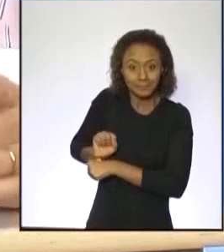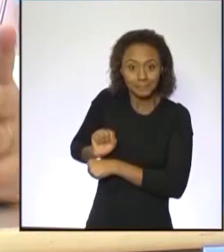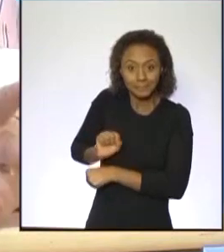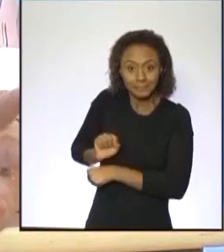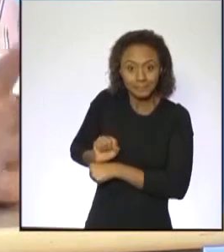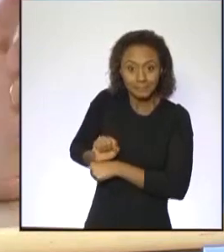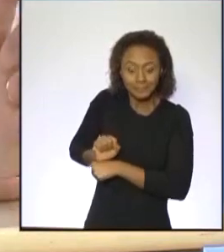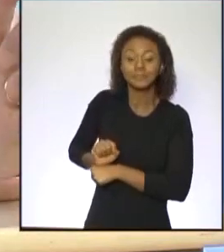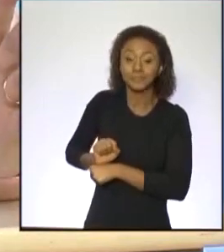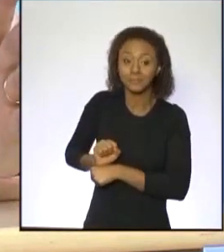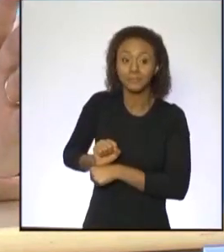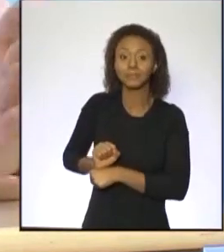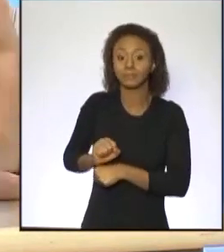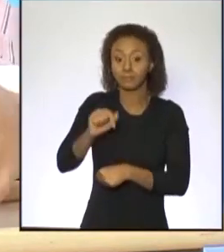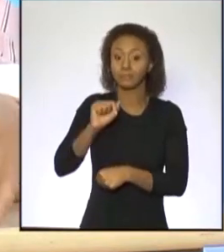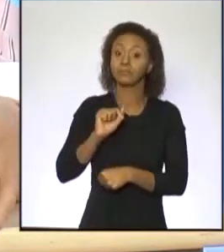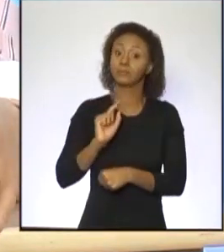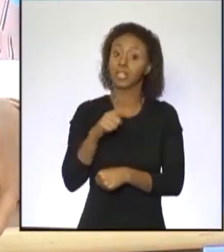Mas nós só